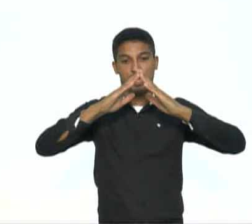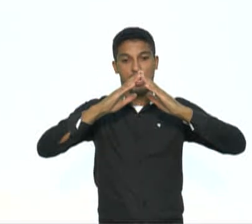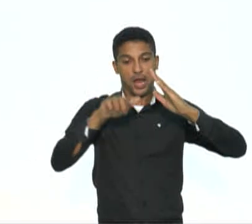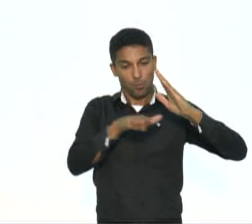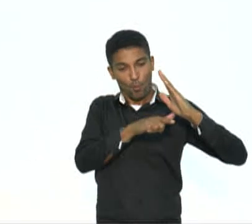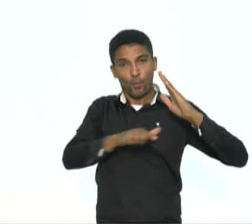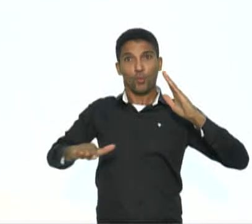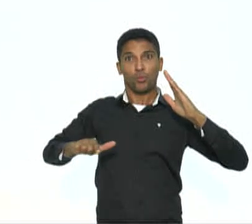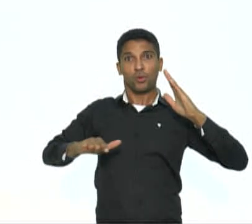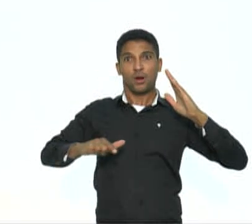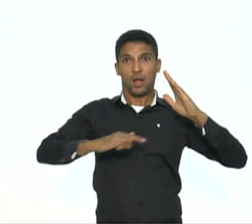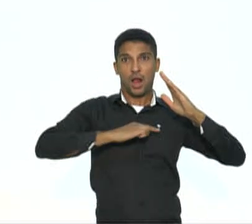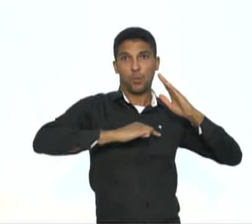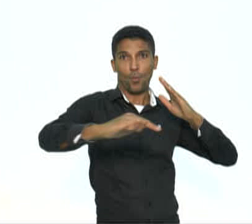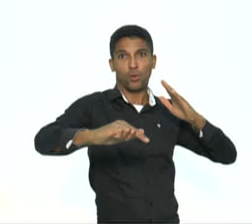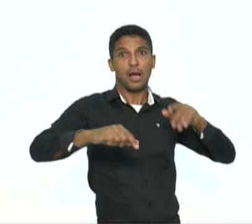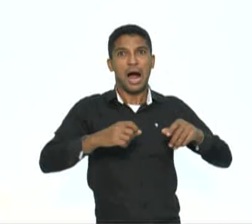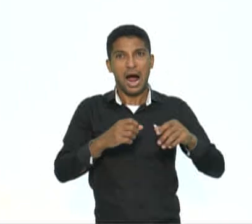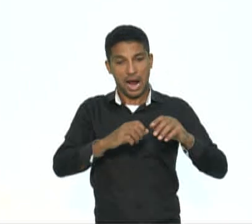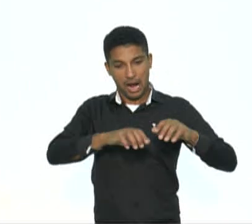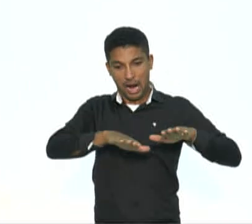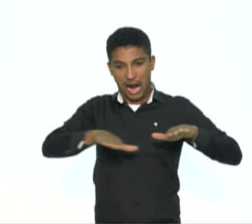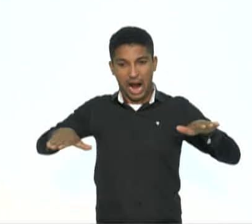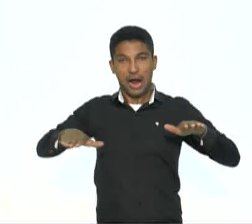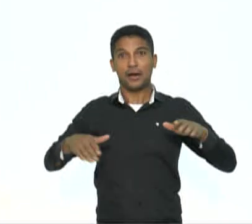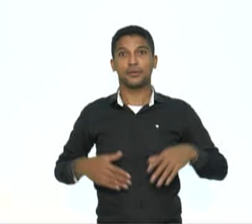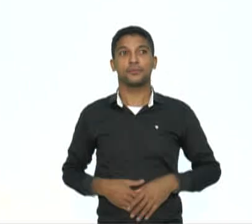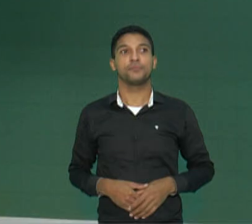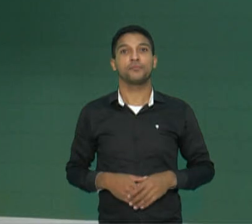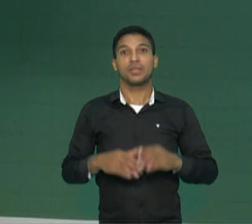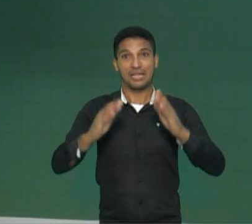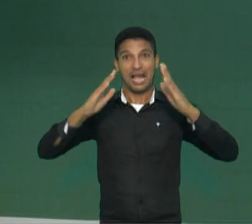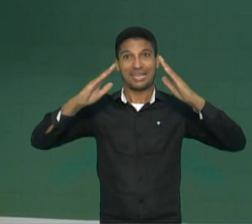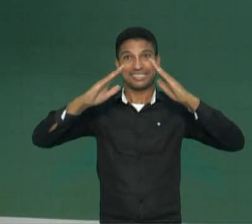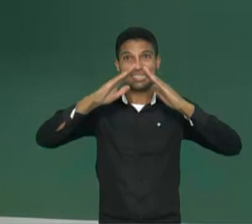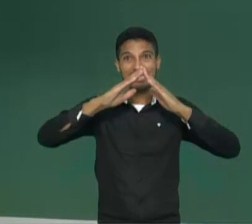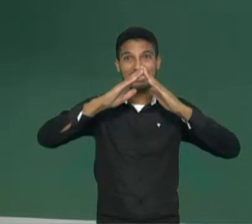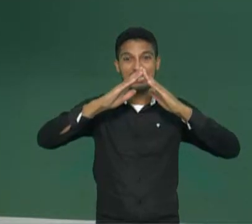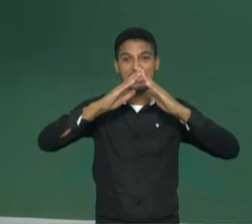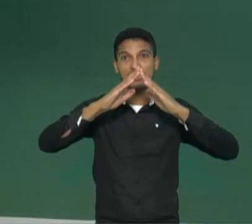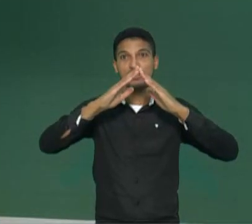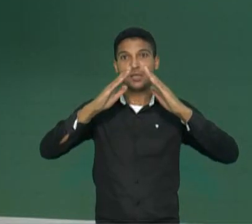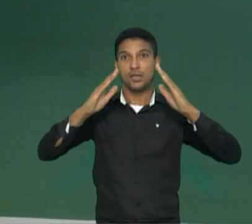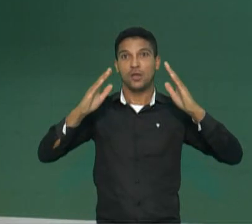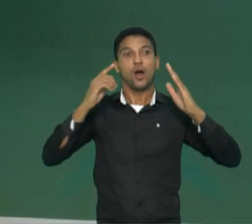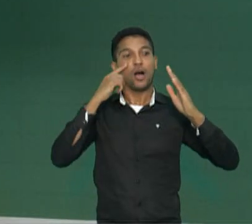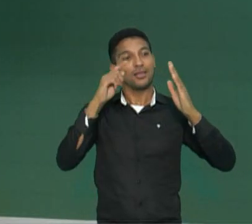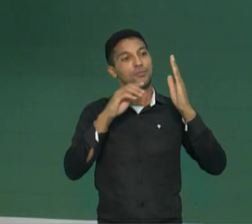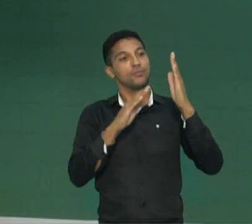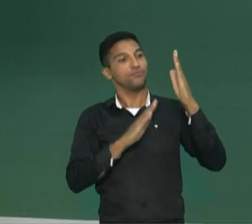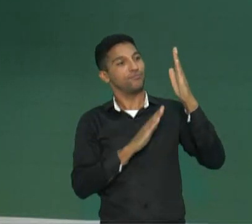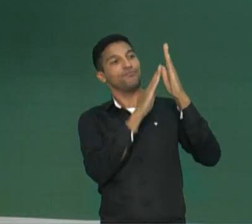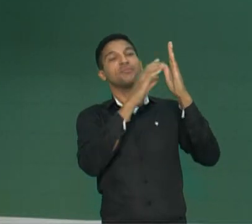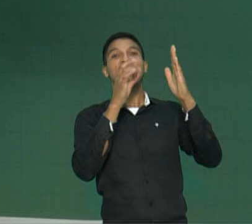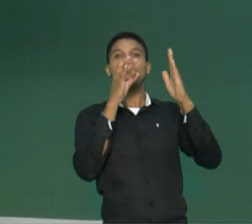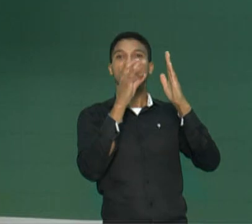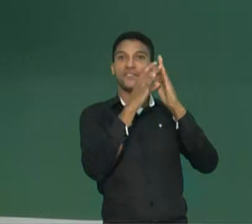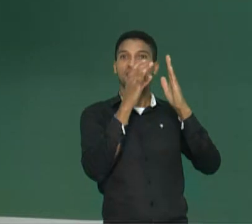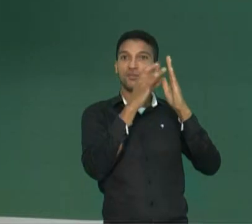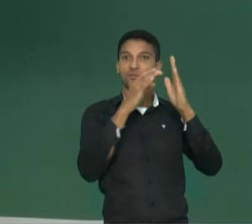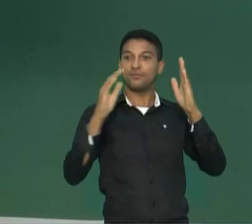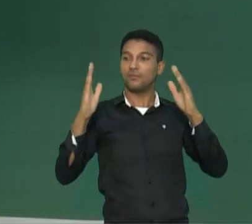né? E a falta de paredes compactas, porque era substituído por coluna e pelos vitrais, né?